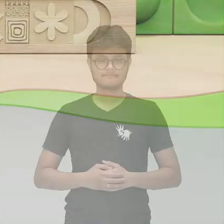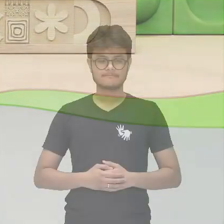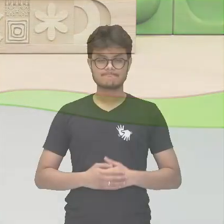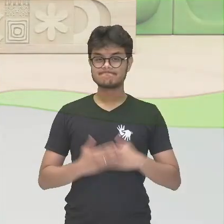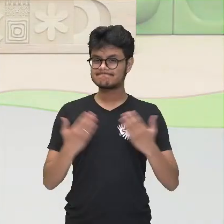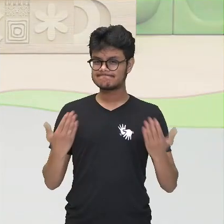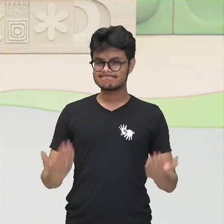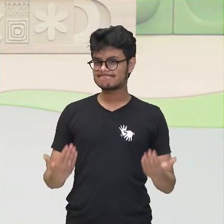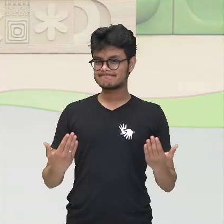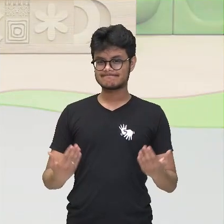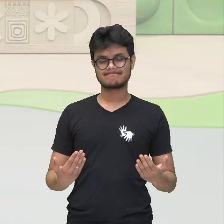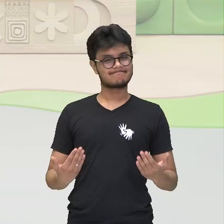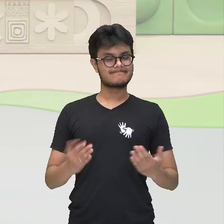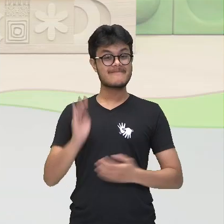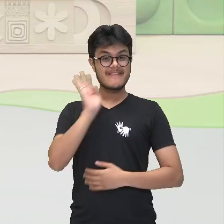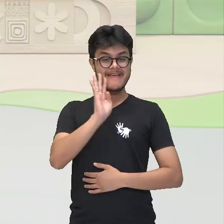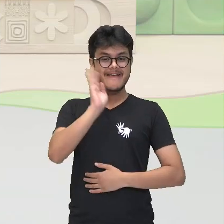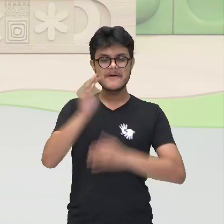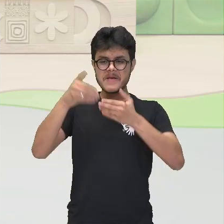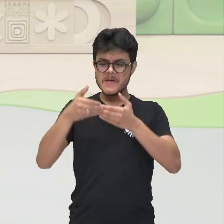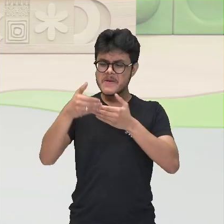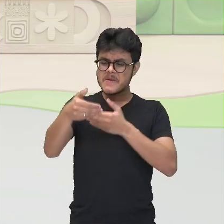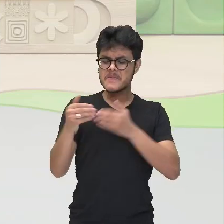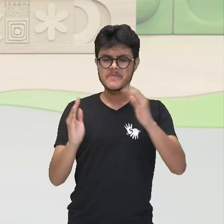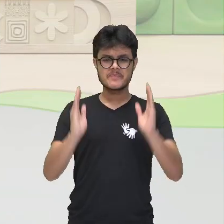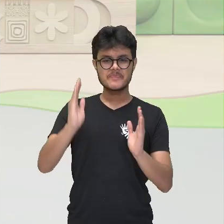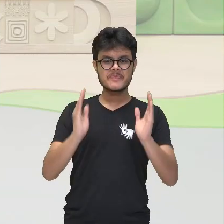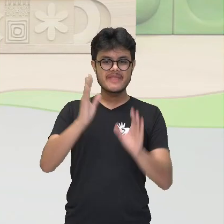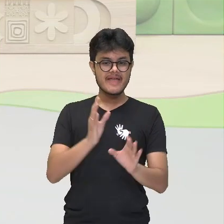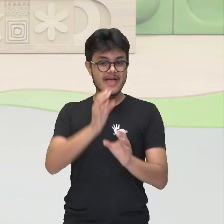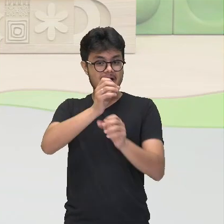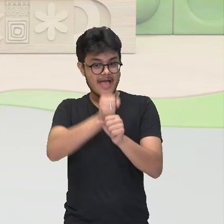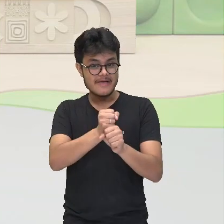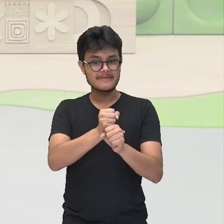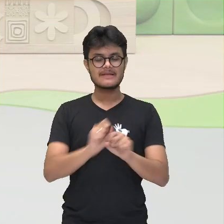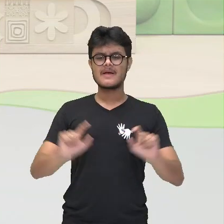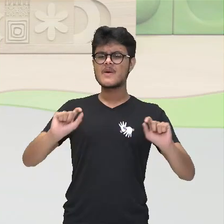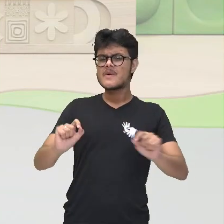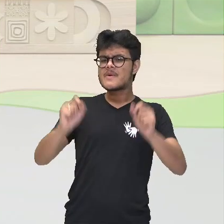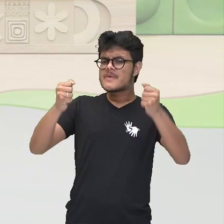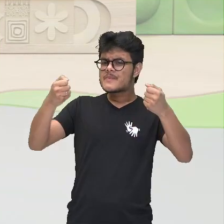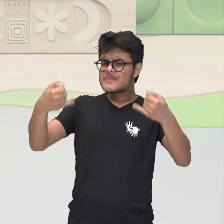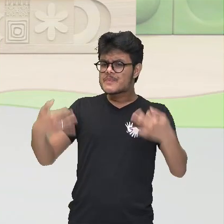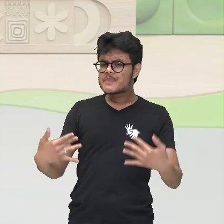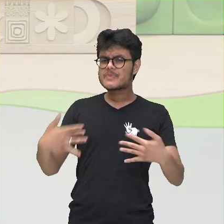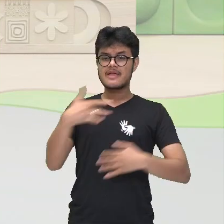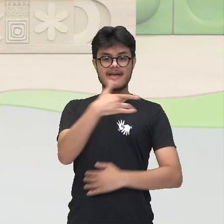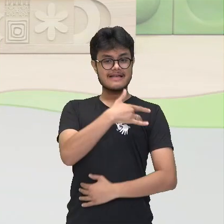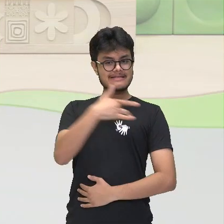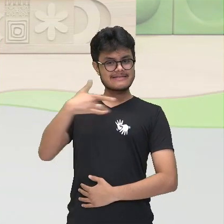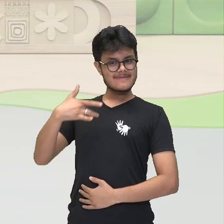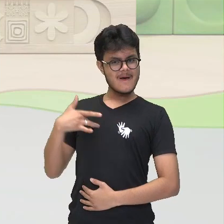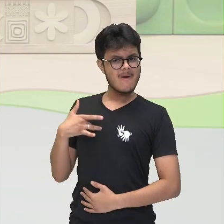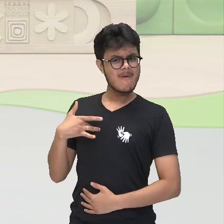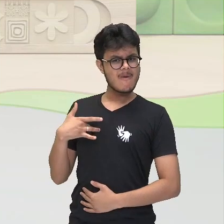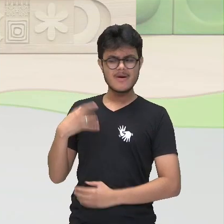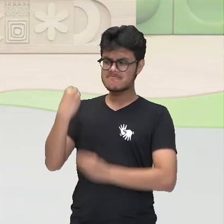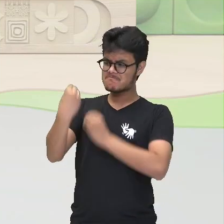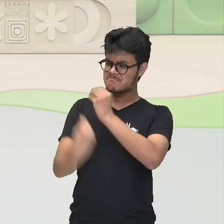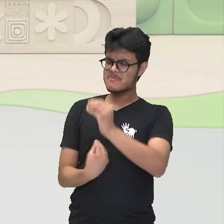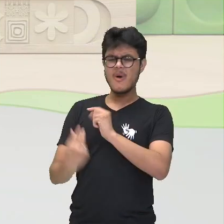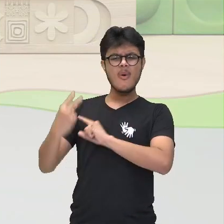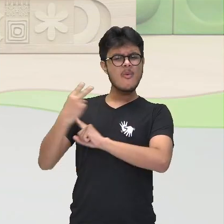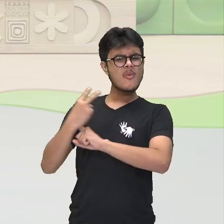Muito bem, Então a gente vai iniciar esse momento da revisão falando sobre saúde, falando sobre